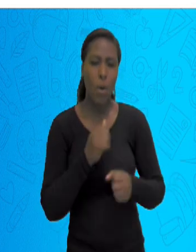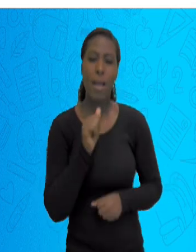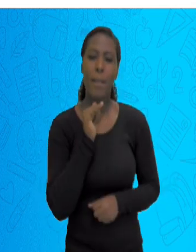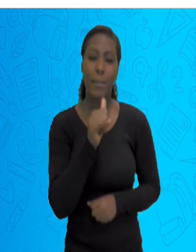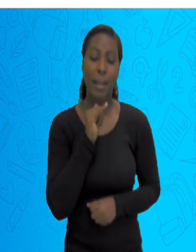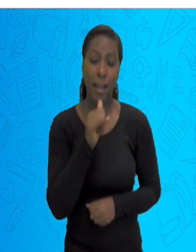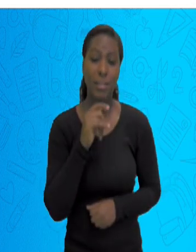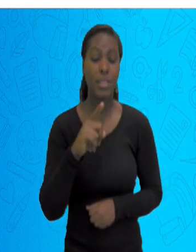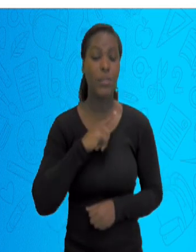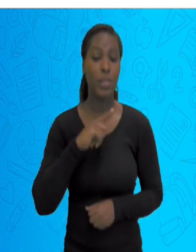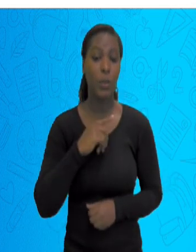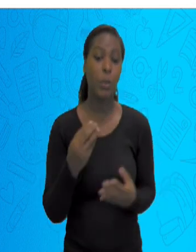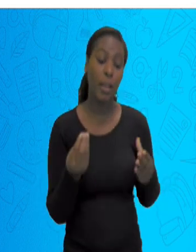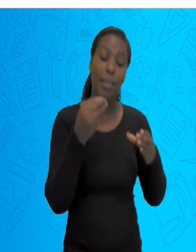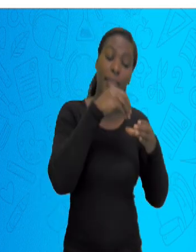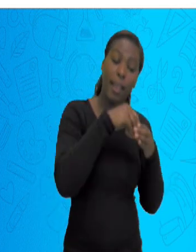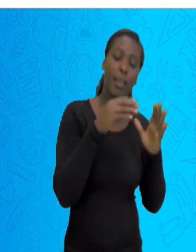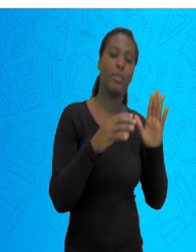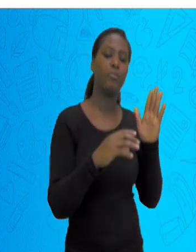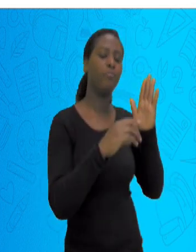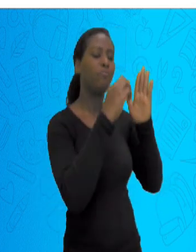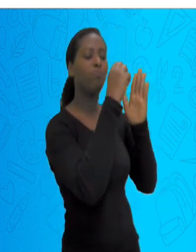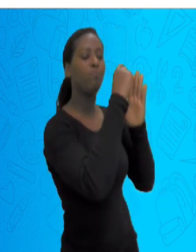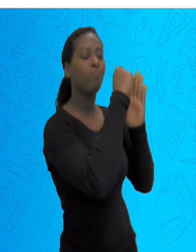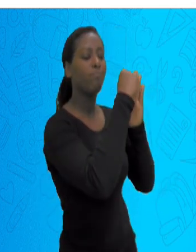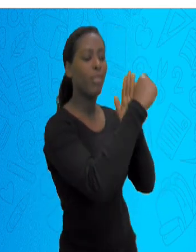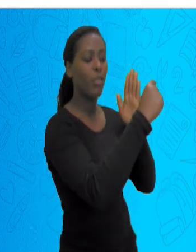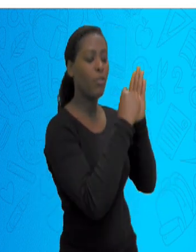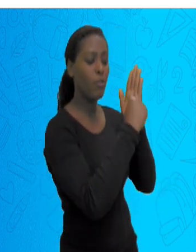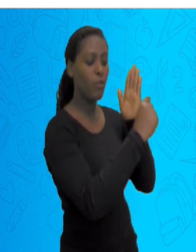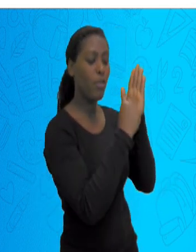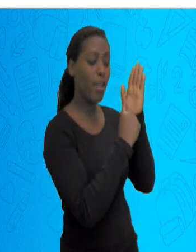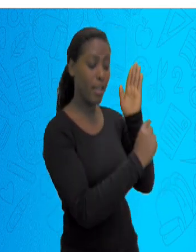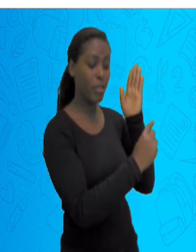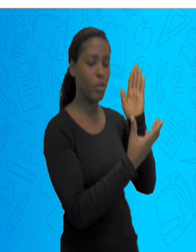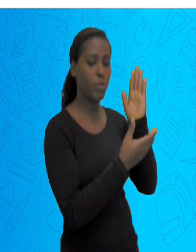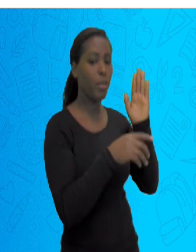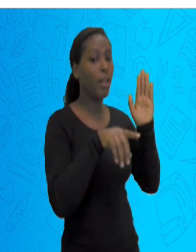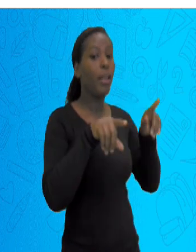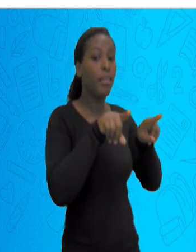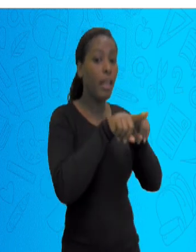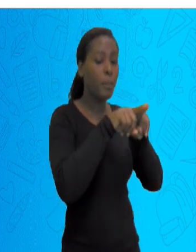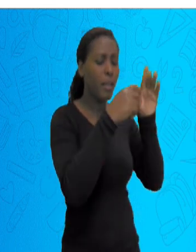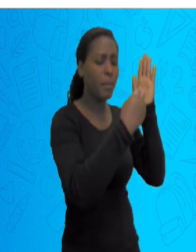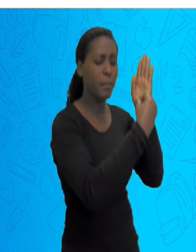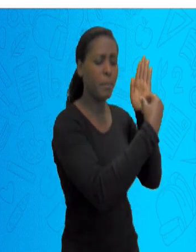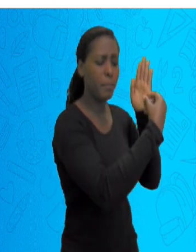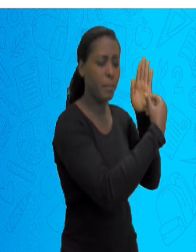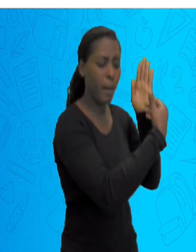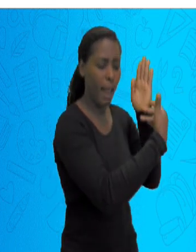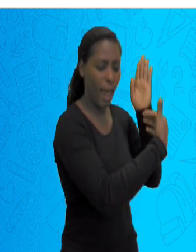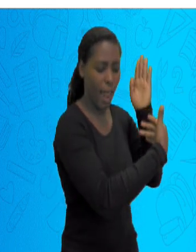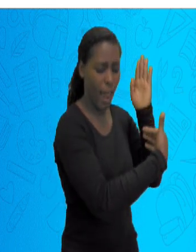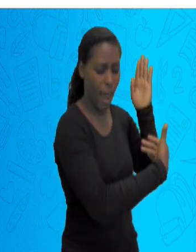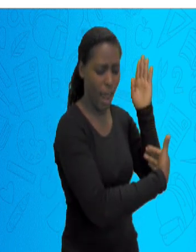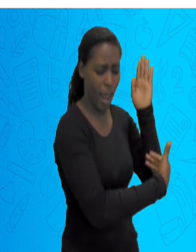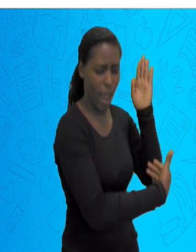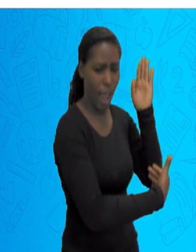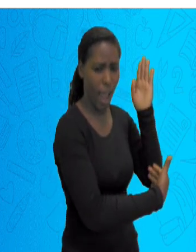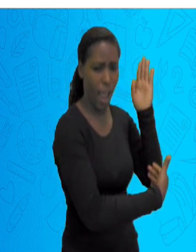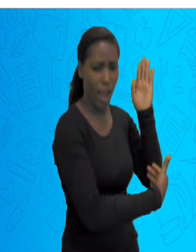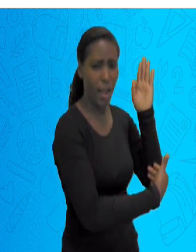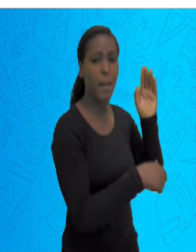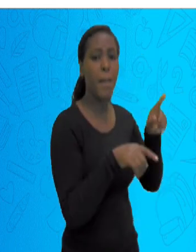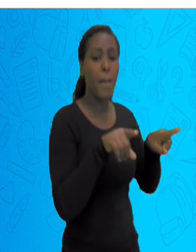mais extenso, porque apresenta os elementos da narração, que são